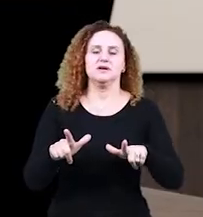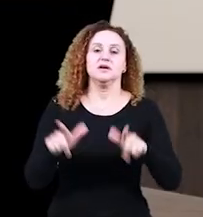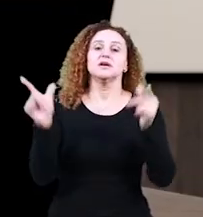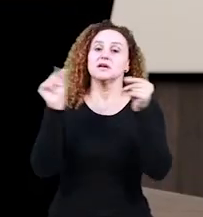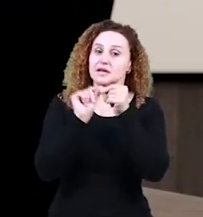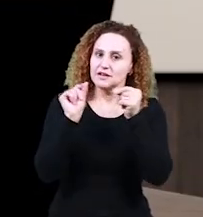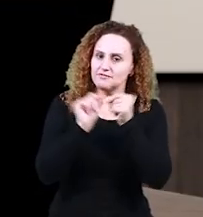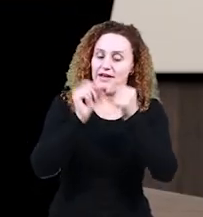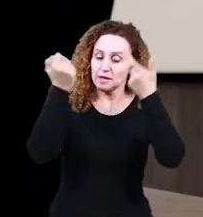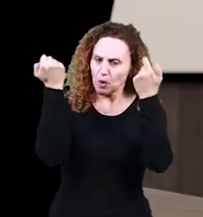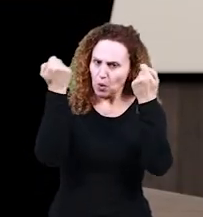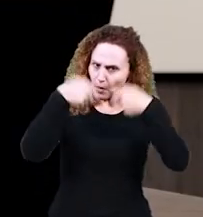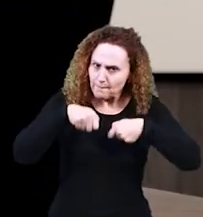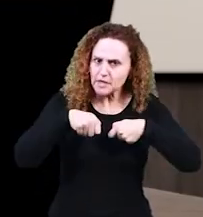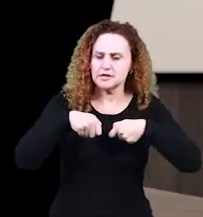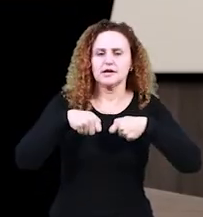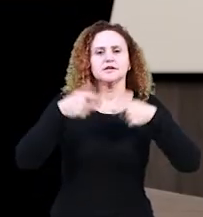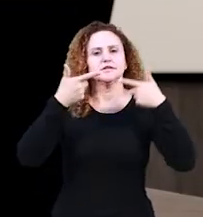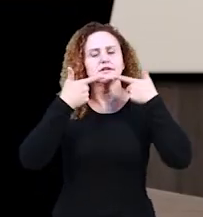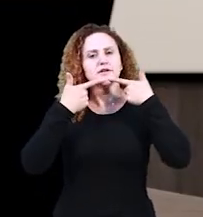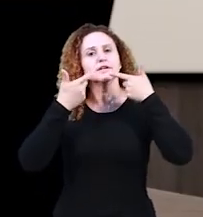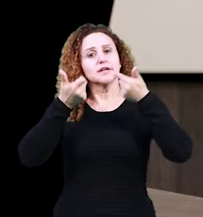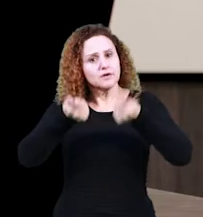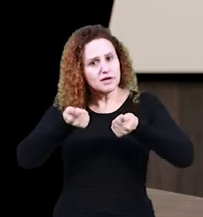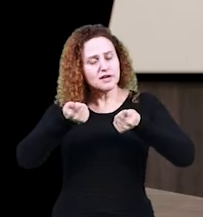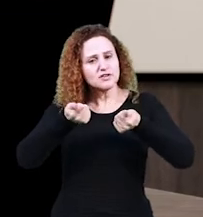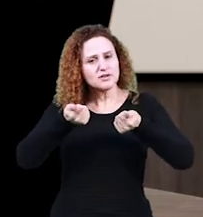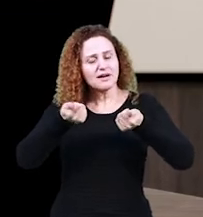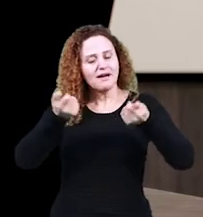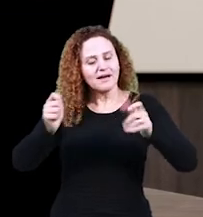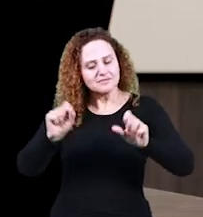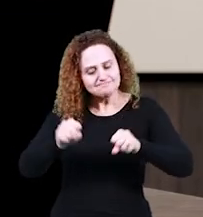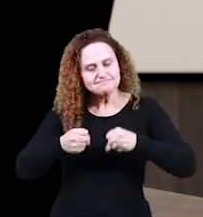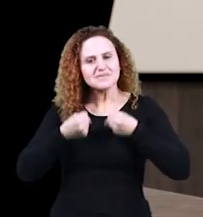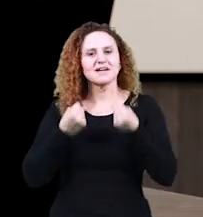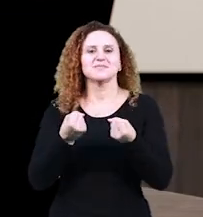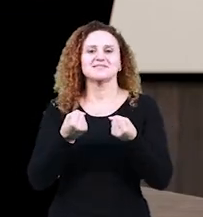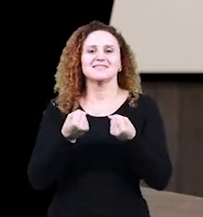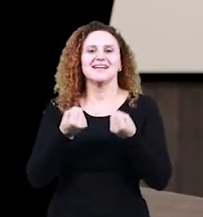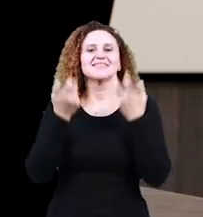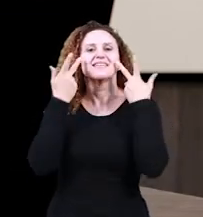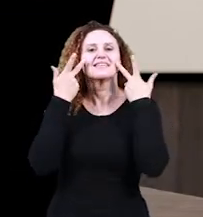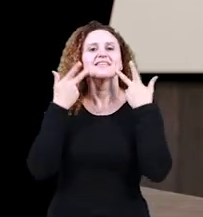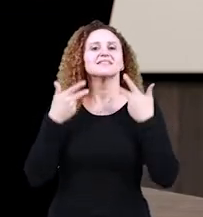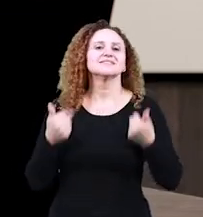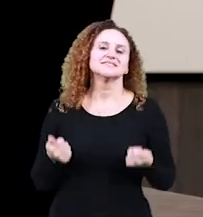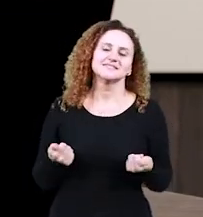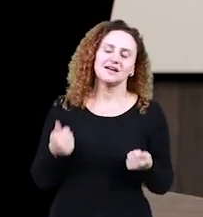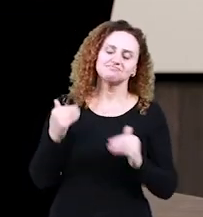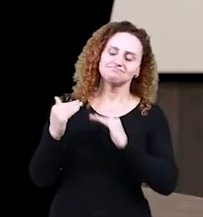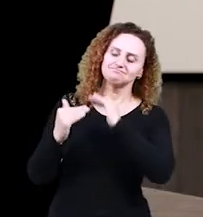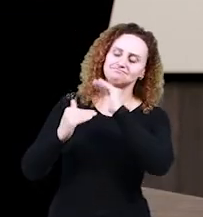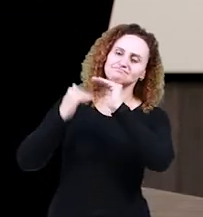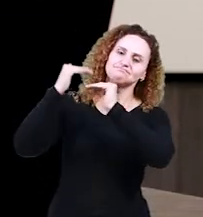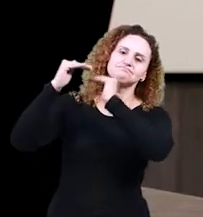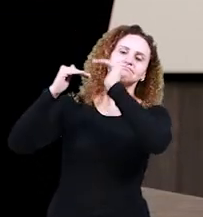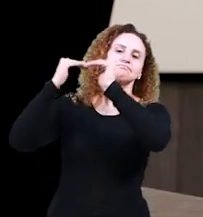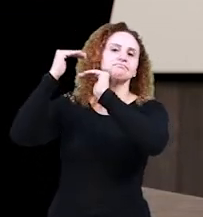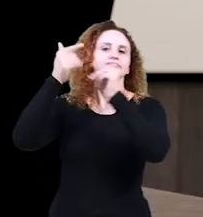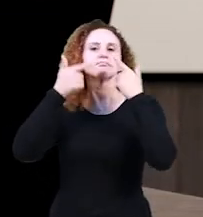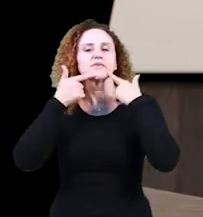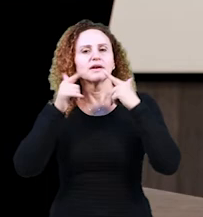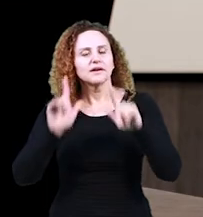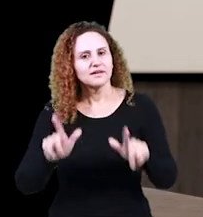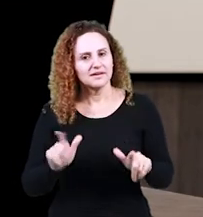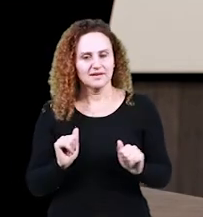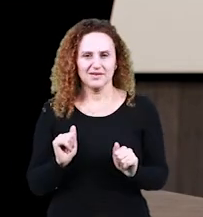ele denomina de competência linguística essa essa capacidade é natural que o indivíduo tem de desenvolver as